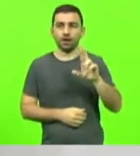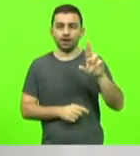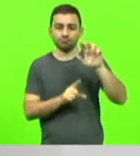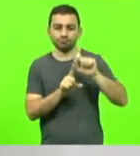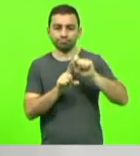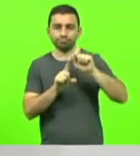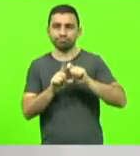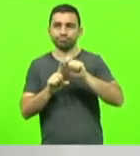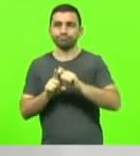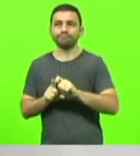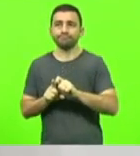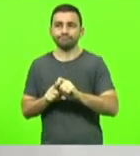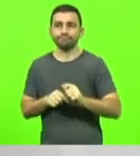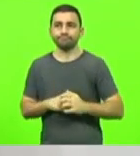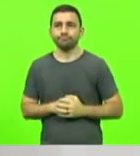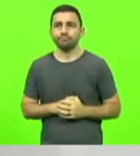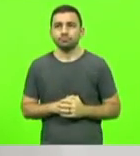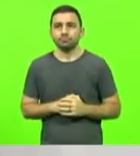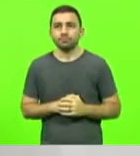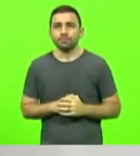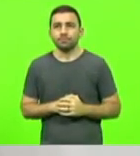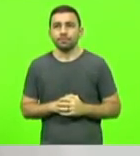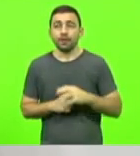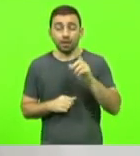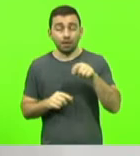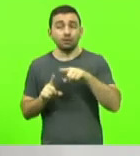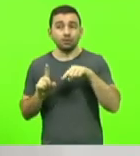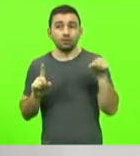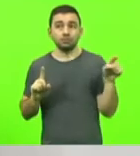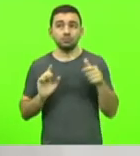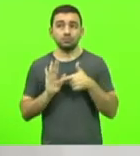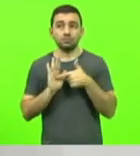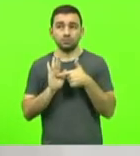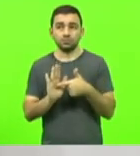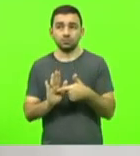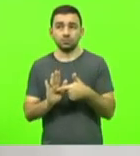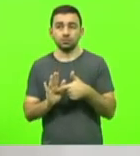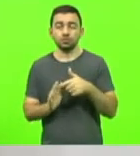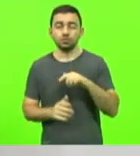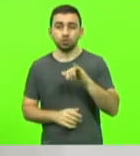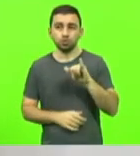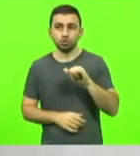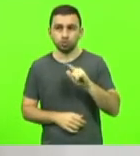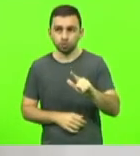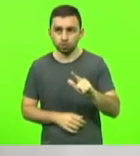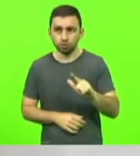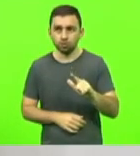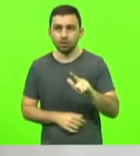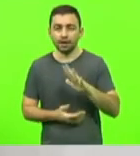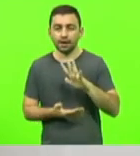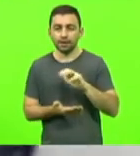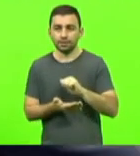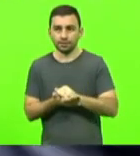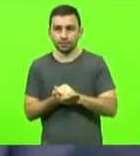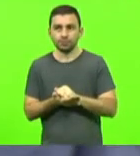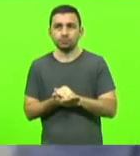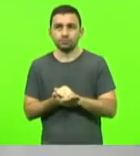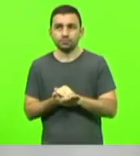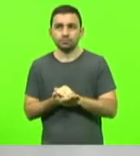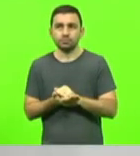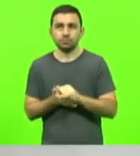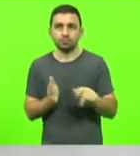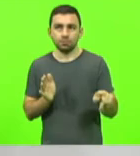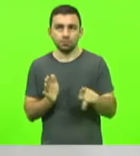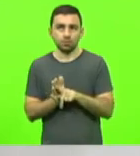mês. Os dados são de julho, do Cadastro Único do